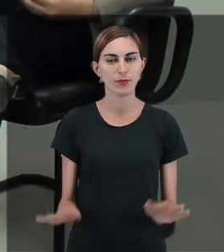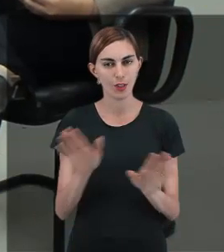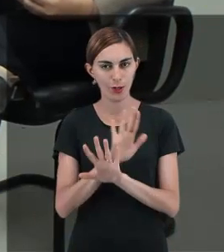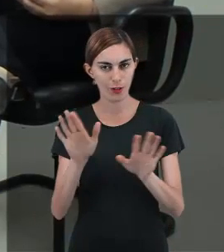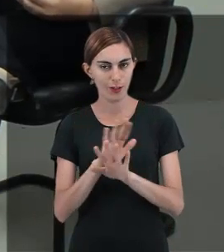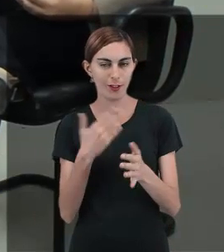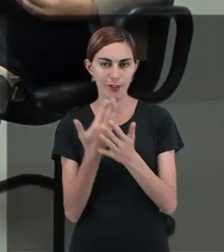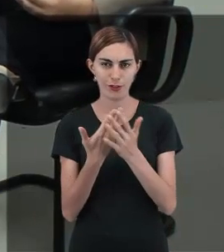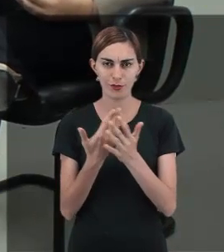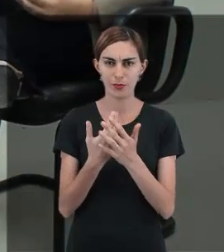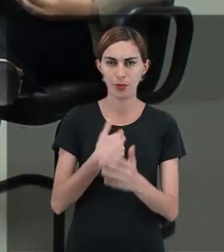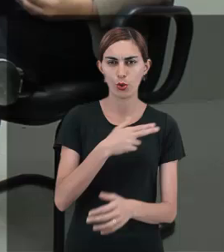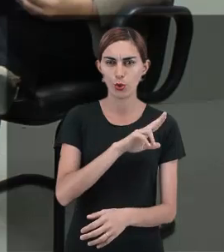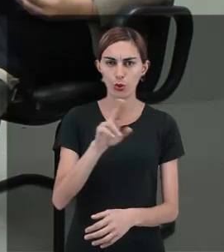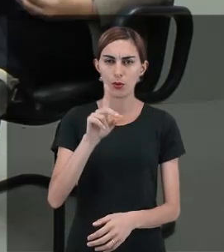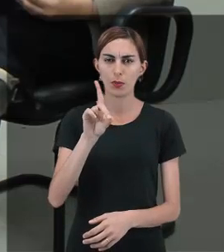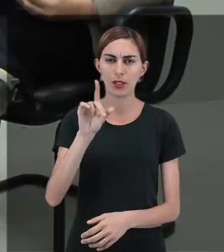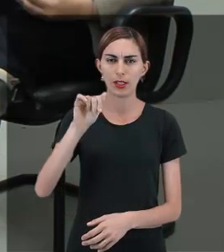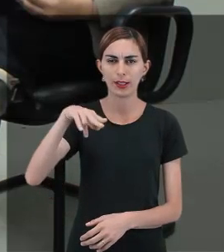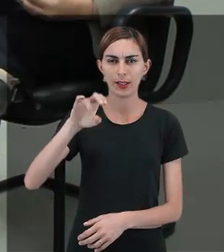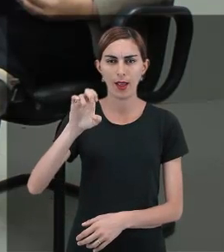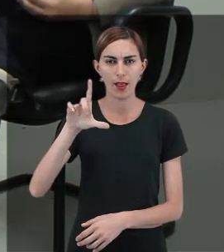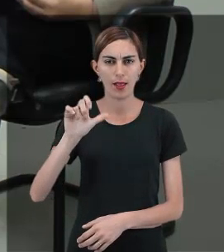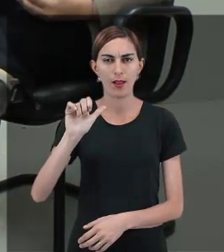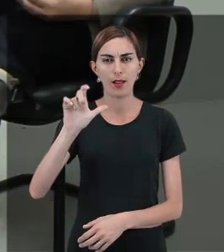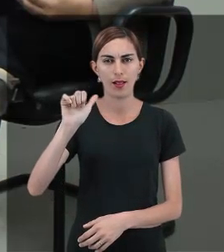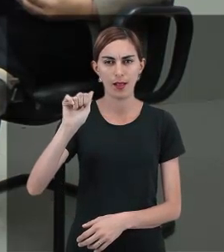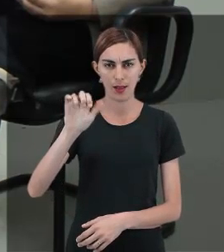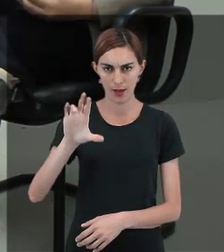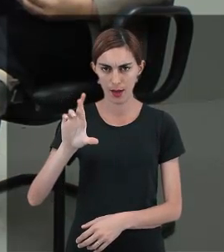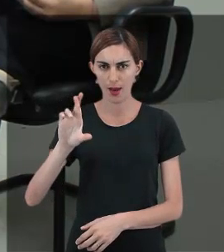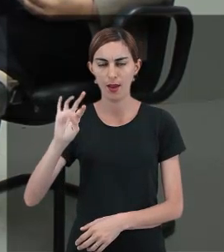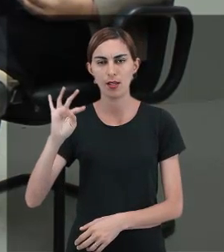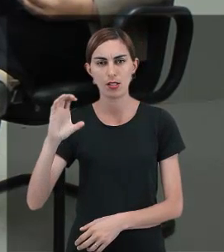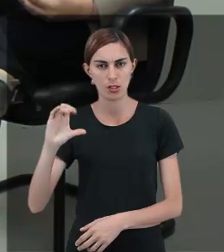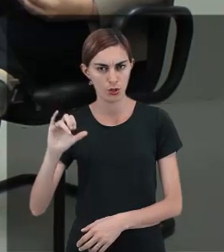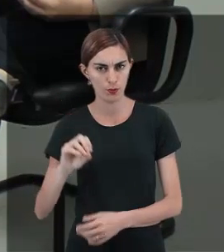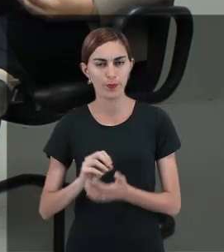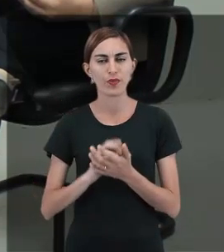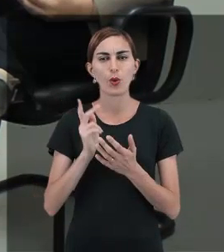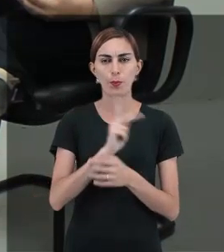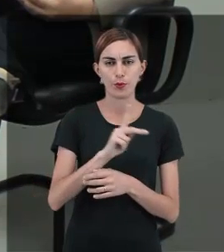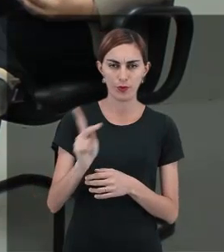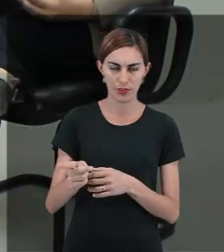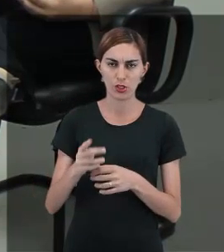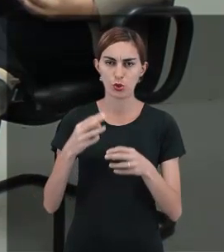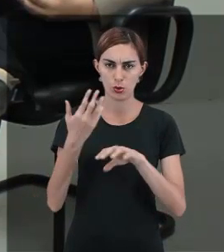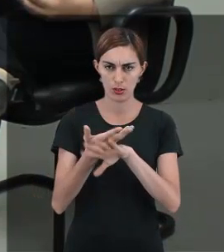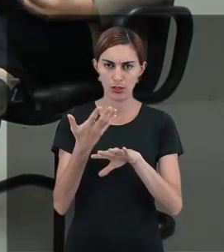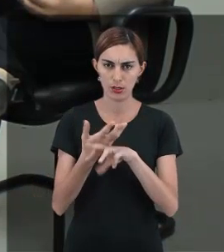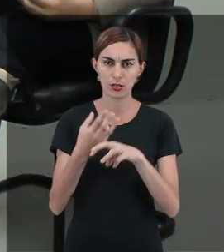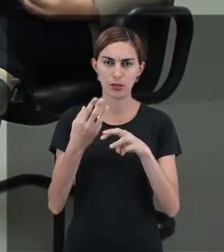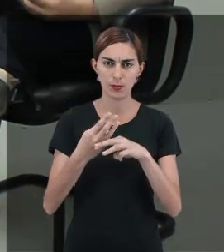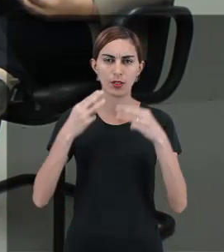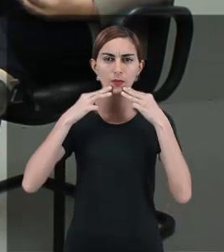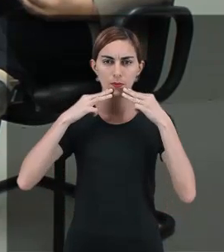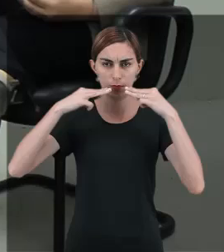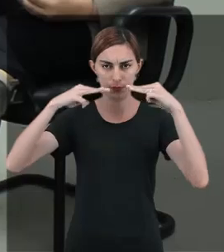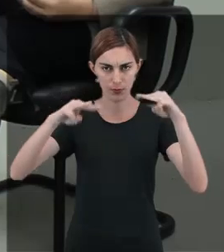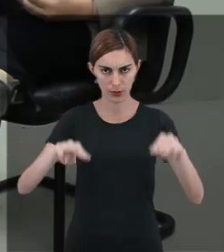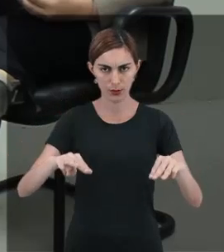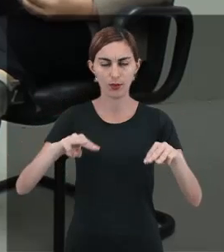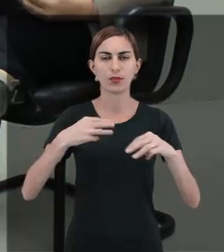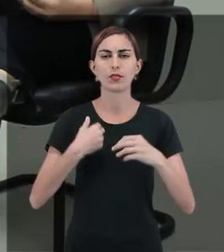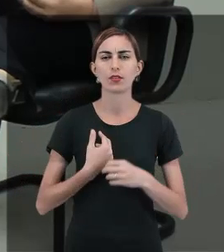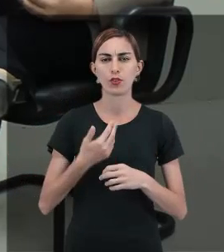Olá, estudante. Meu nome é Daniela Glaete, sou professora formadora da disciplina de marketing. E contamos com a participação nessa nossa